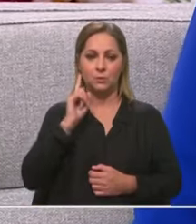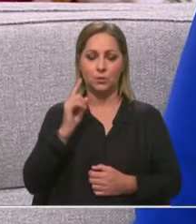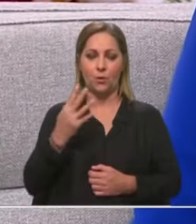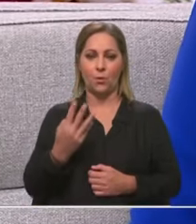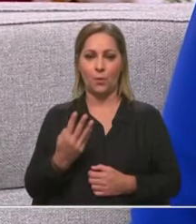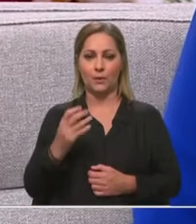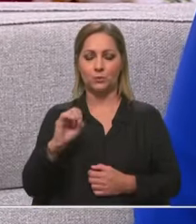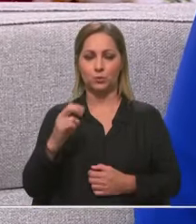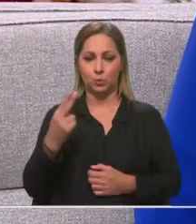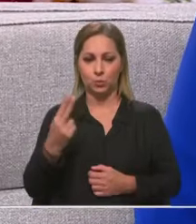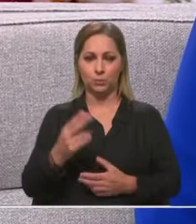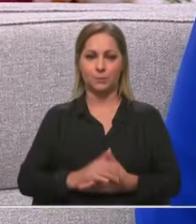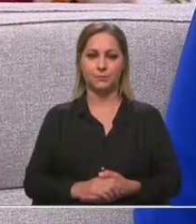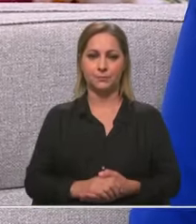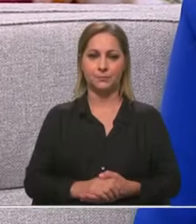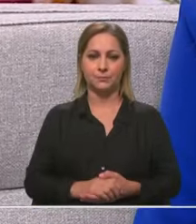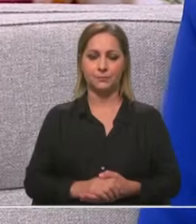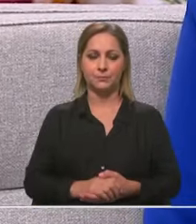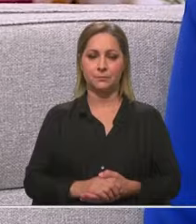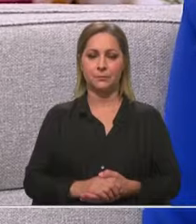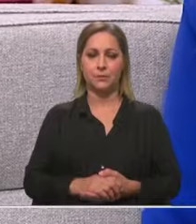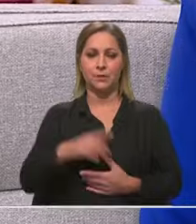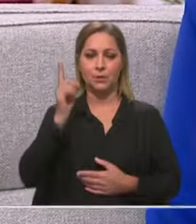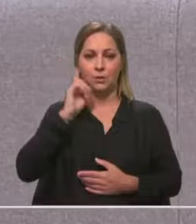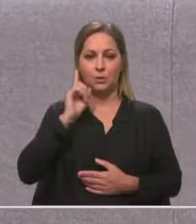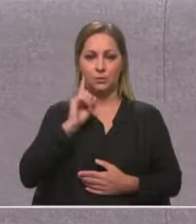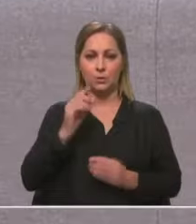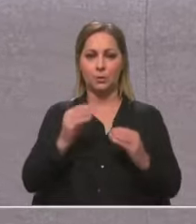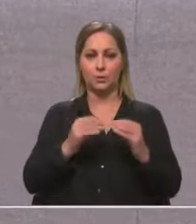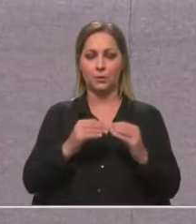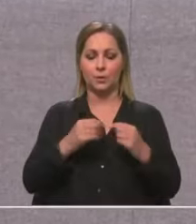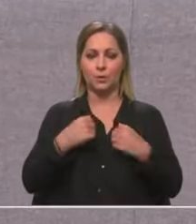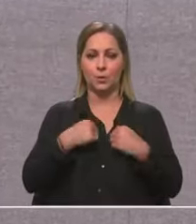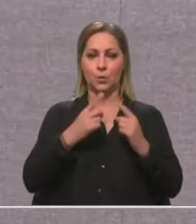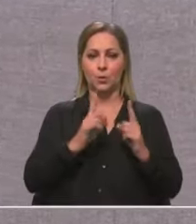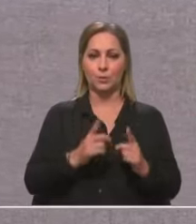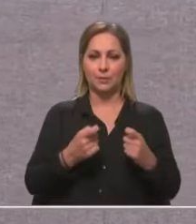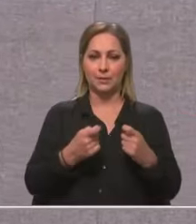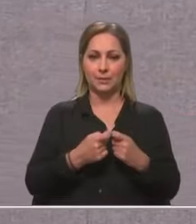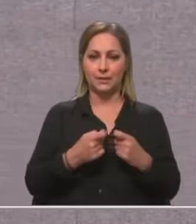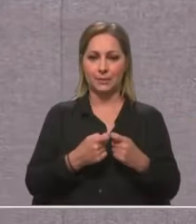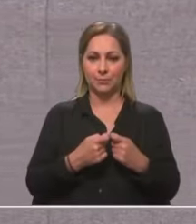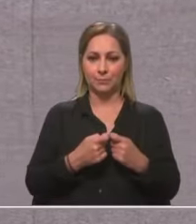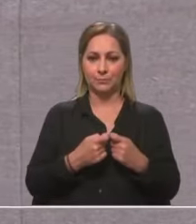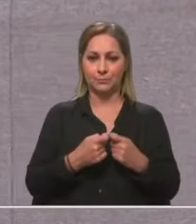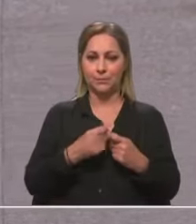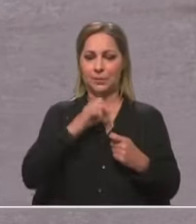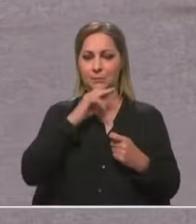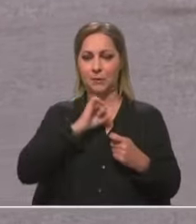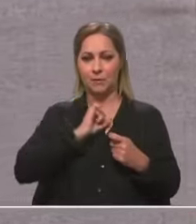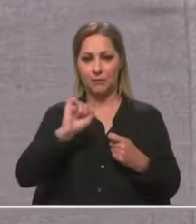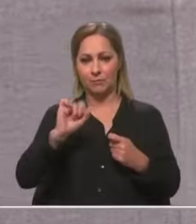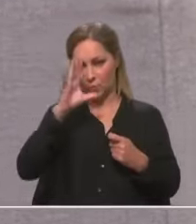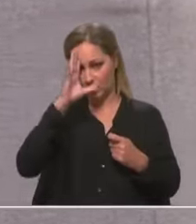outubro e era o dia que foi combinado começar a quimioterapia portanto a minha avó não sabia eu pedi